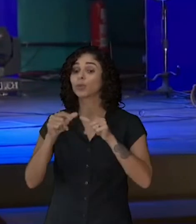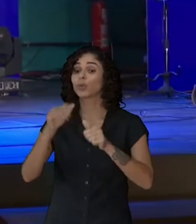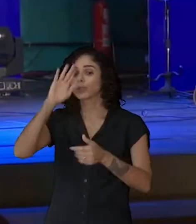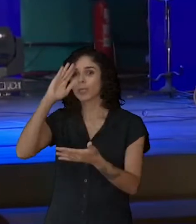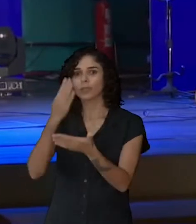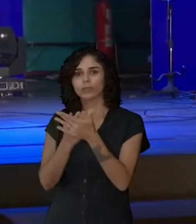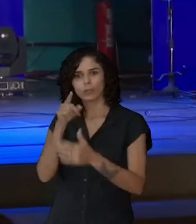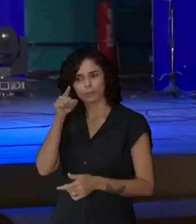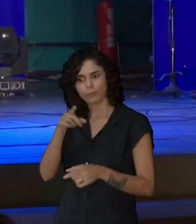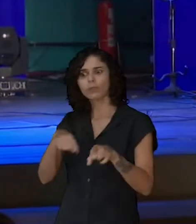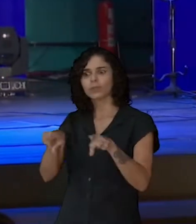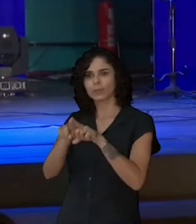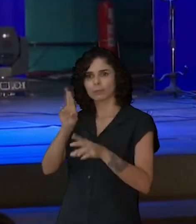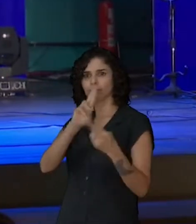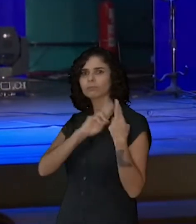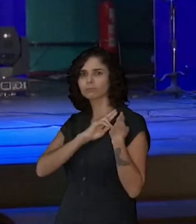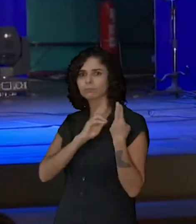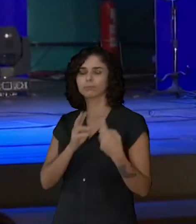amém?